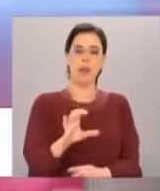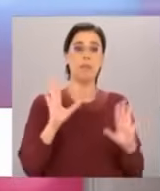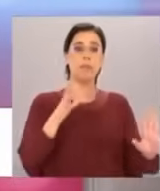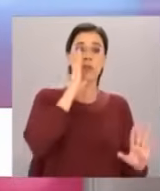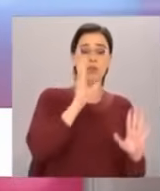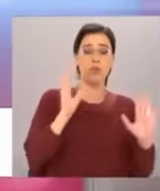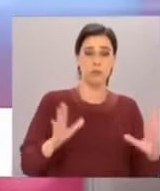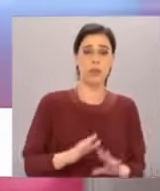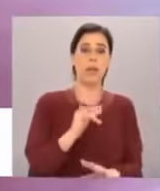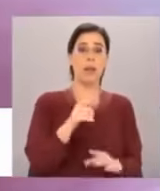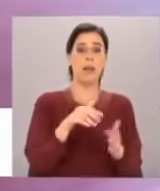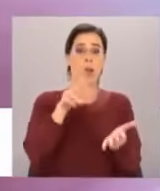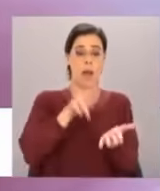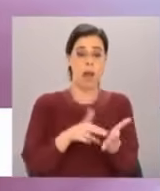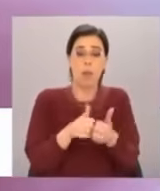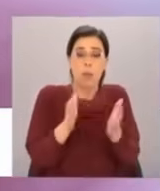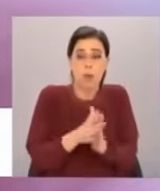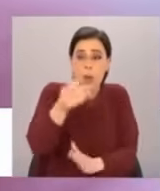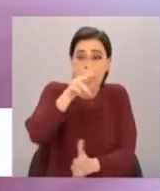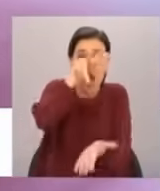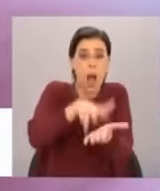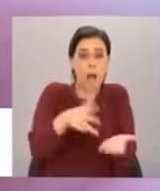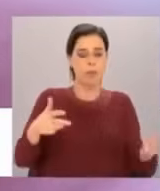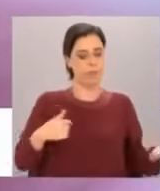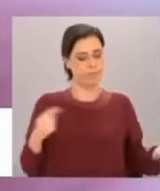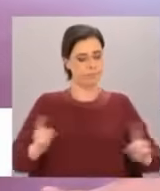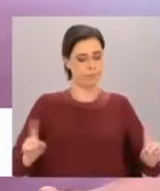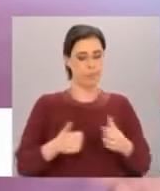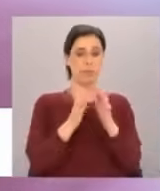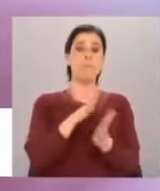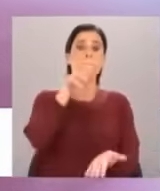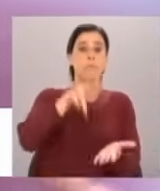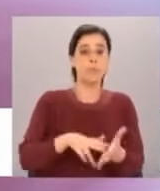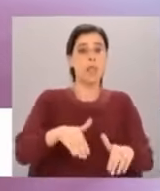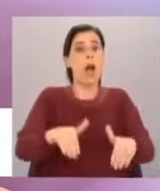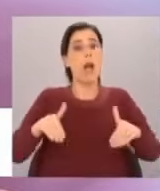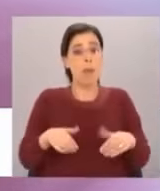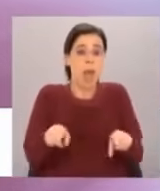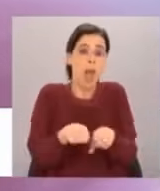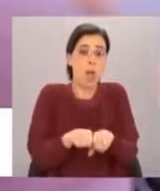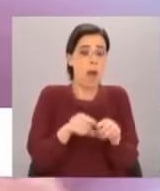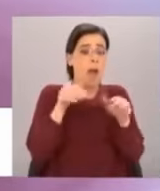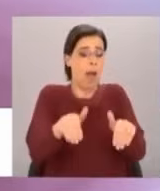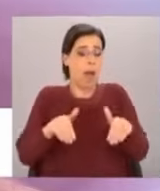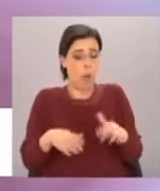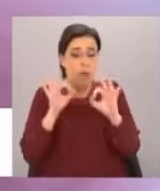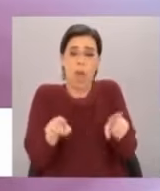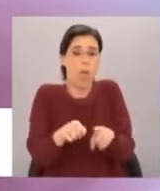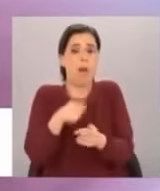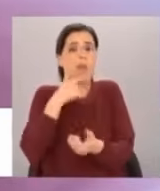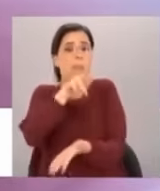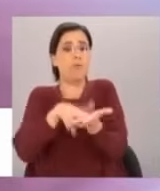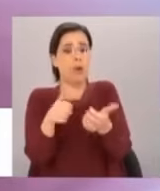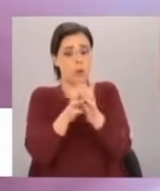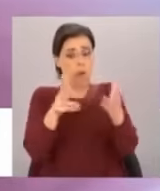porque como disse a Inês aprovou todos os orçamentos partido socialista que não perfeito estado me ligaram obtiveram eu vou estar um favor teve usaram todos os